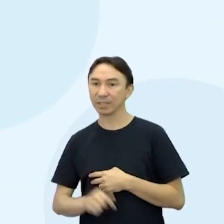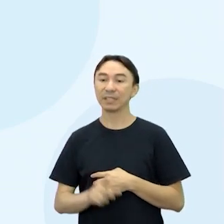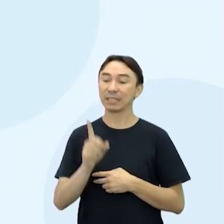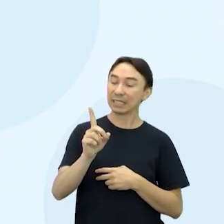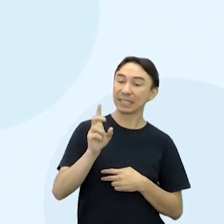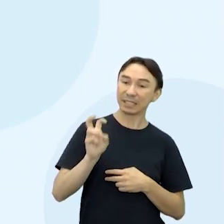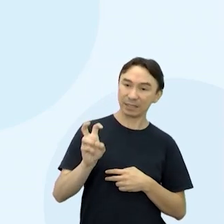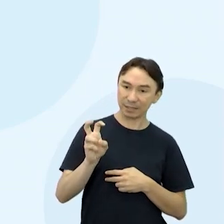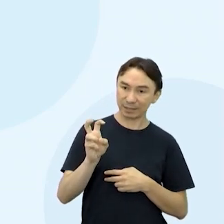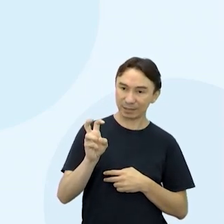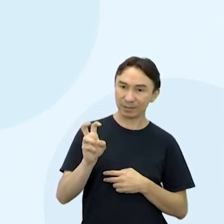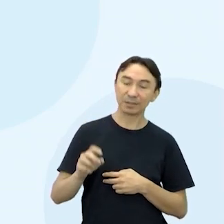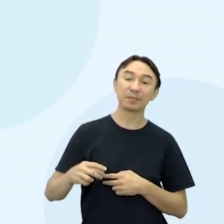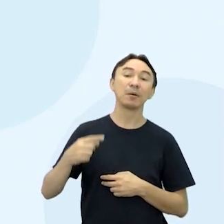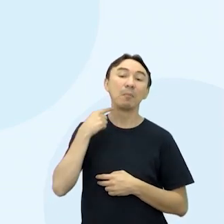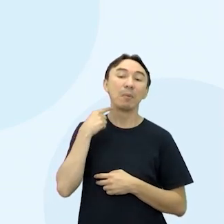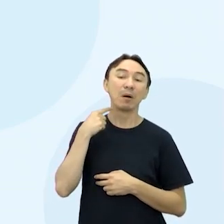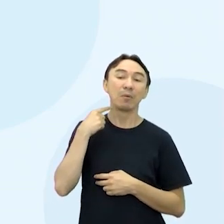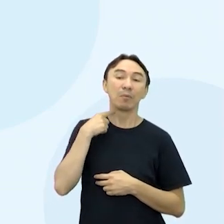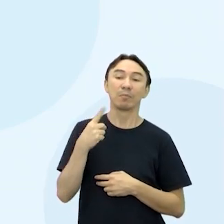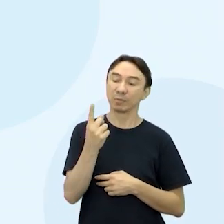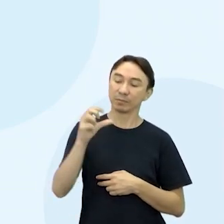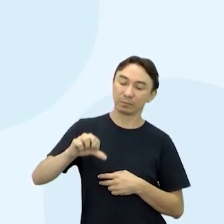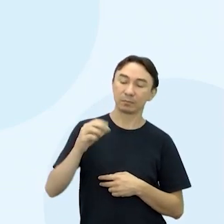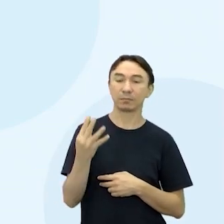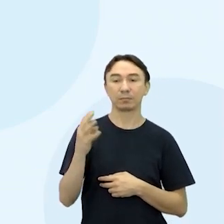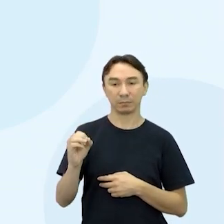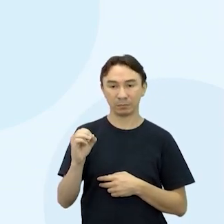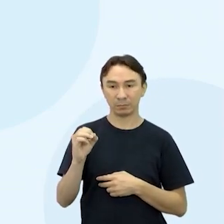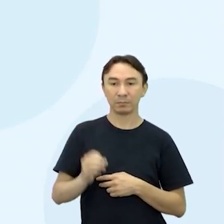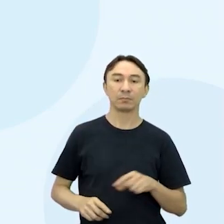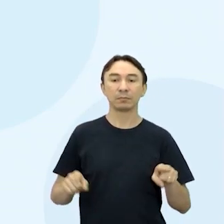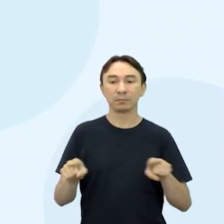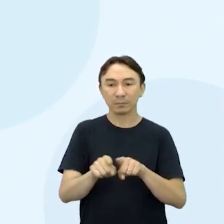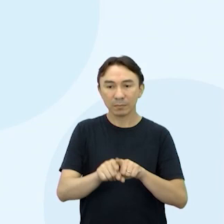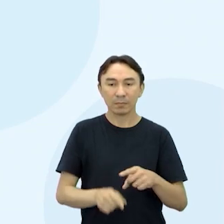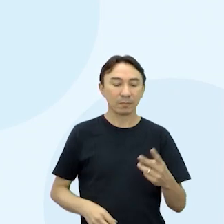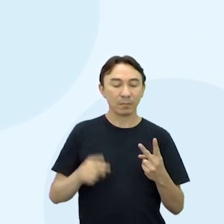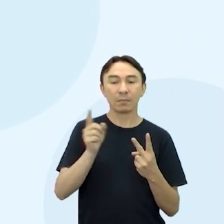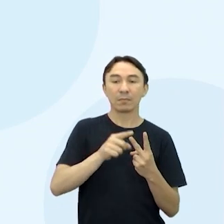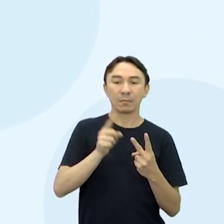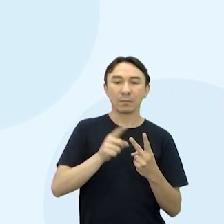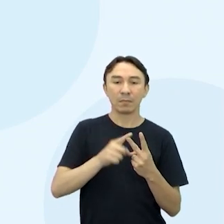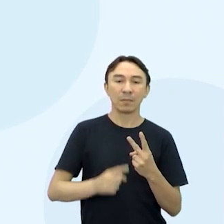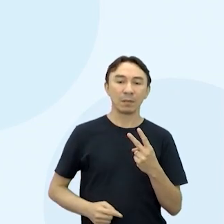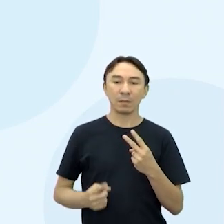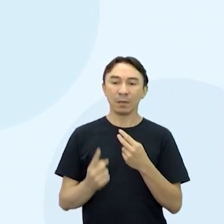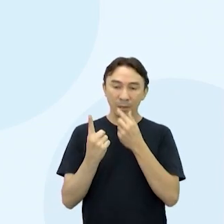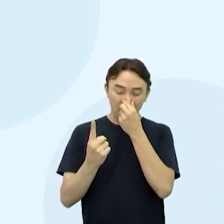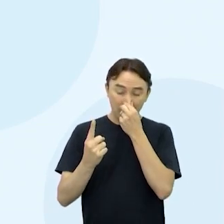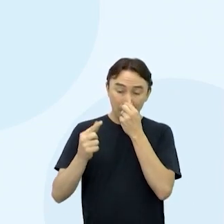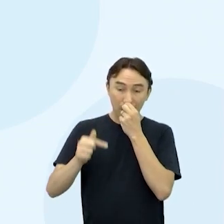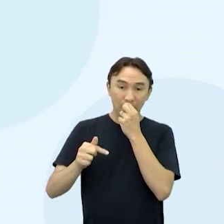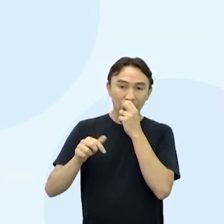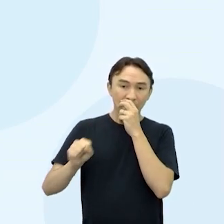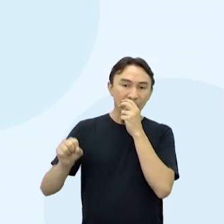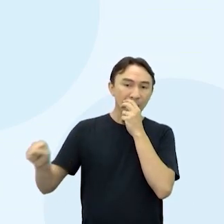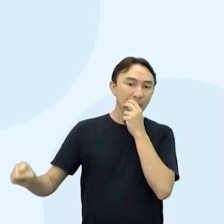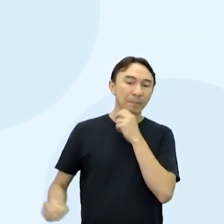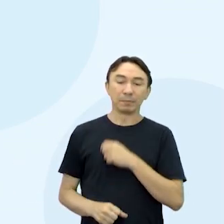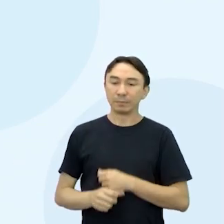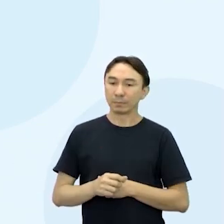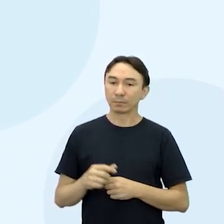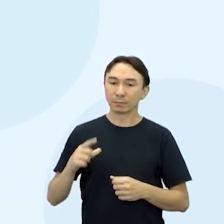de 1940 e uma do dia 4 de dezembro de 1788. Note como no